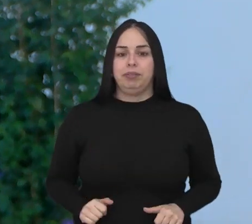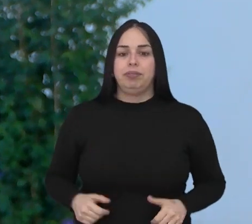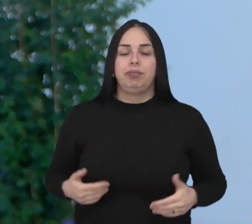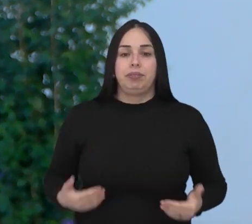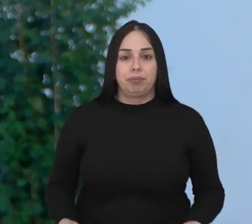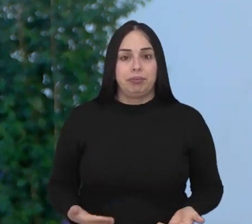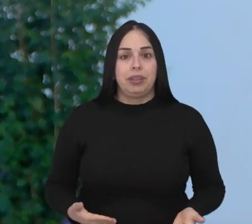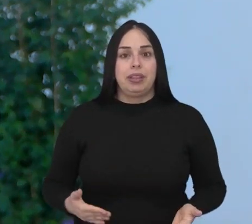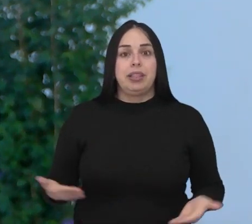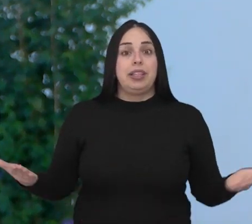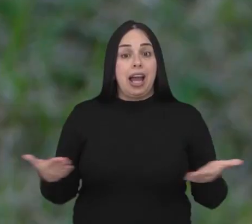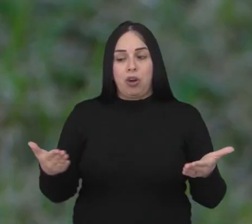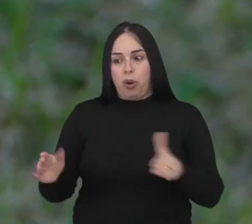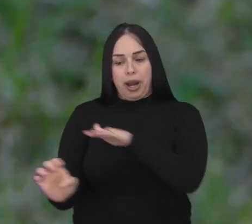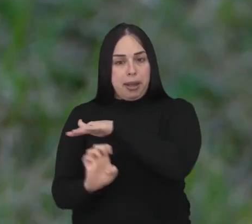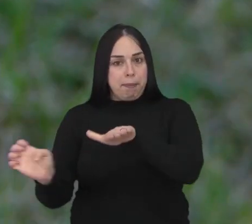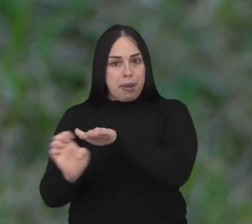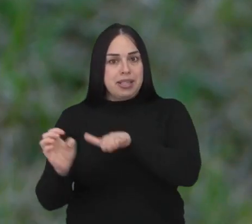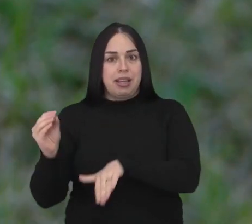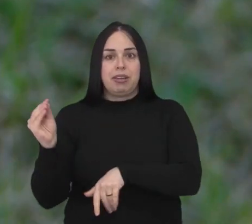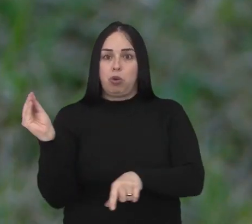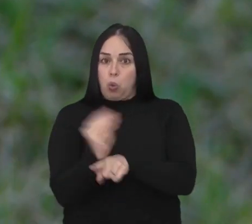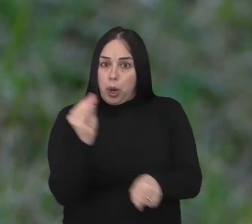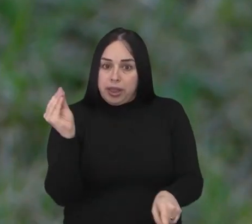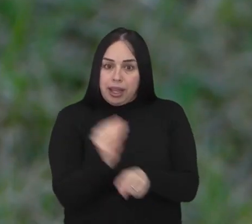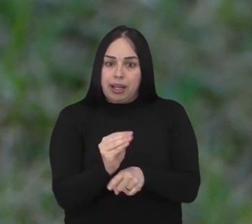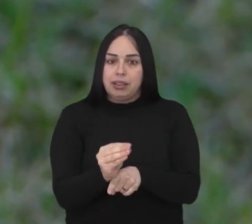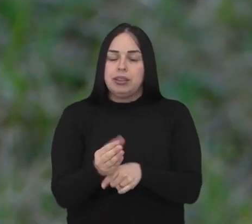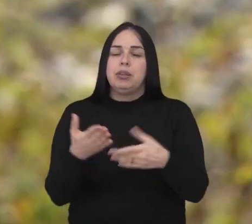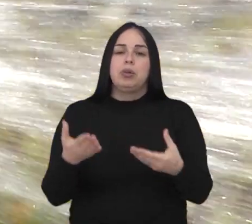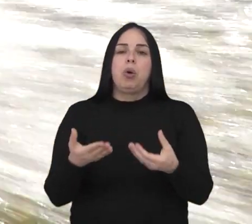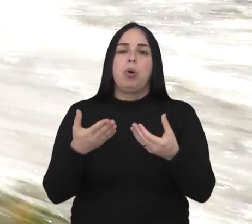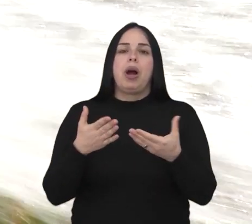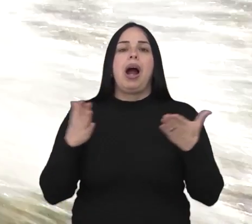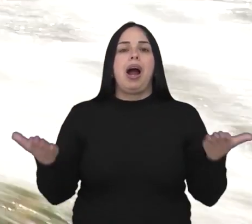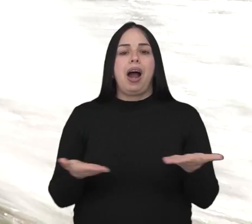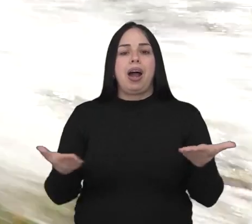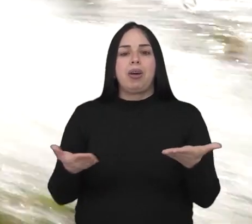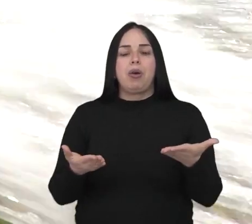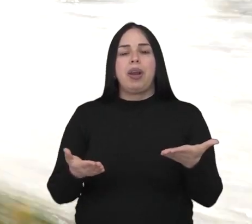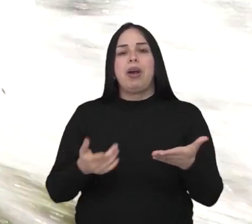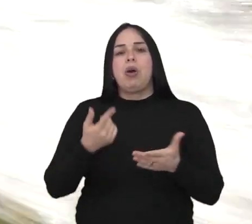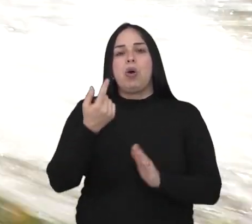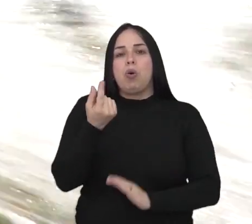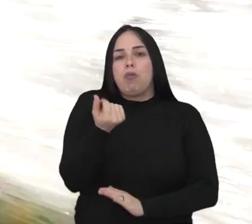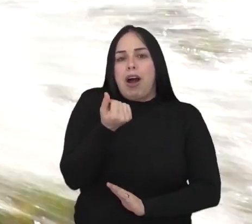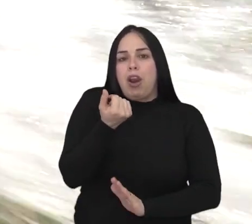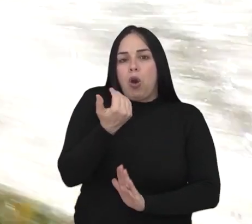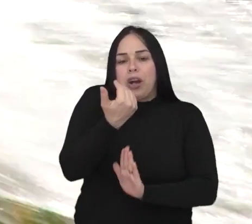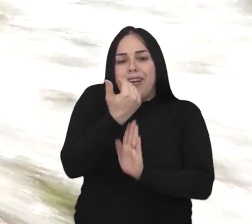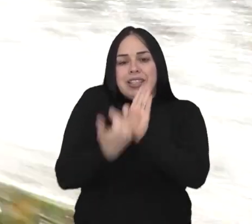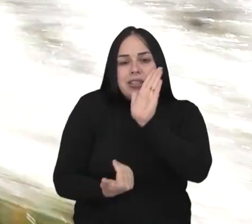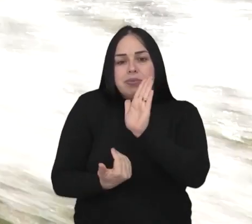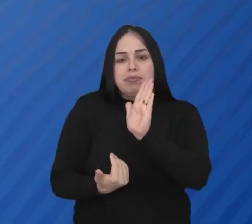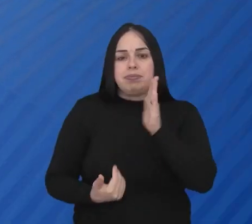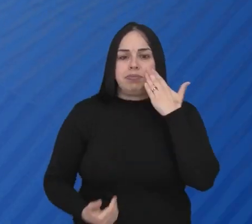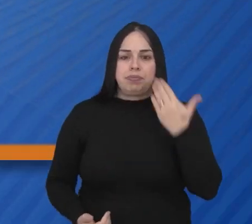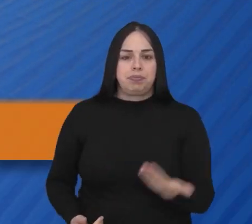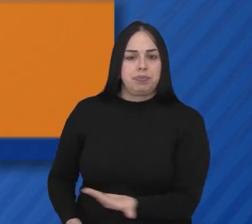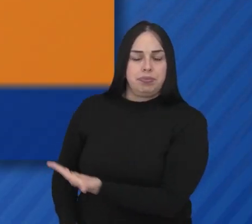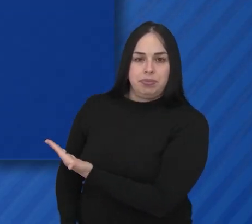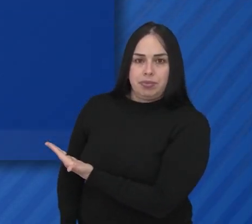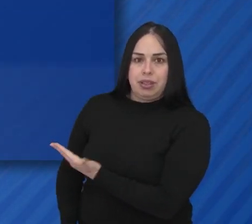companhia de saneamento do país. O impacto imediato para a população, segundo o governo do estado, está na redução tarifária.